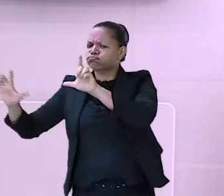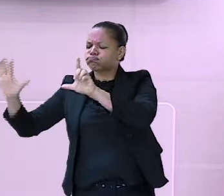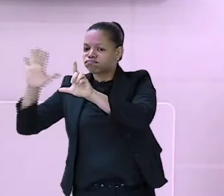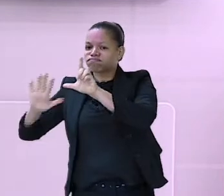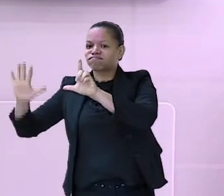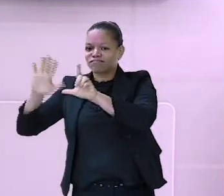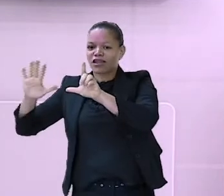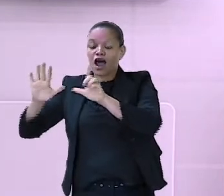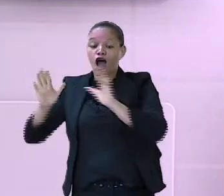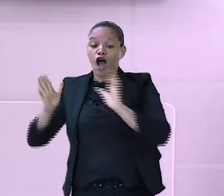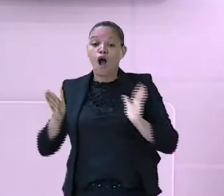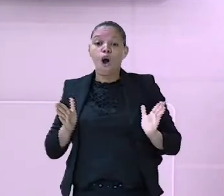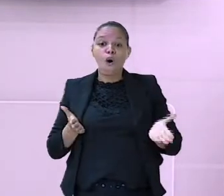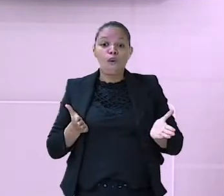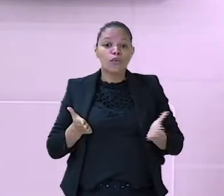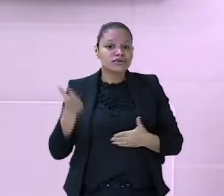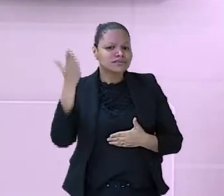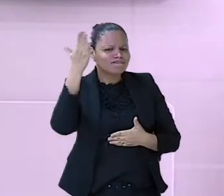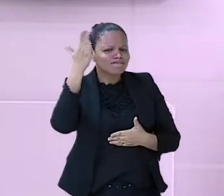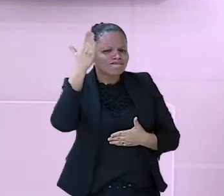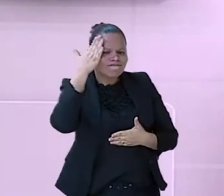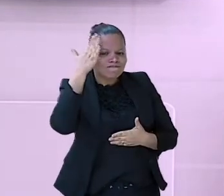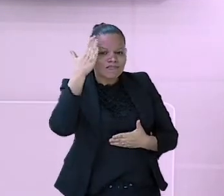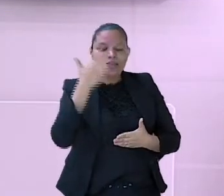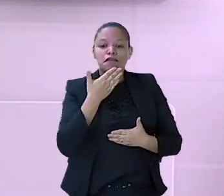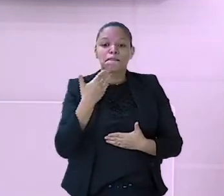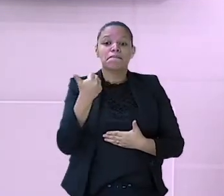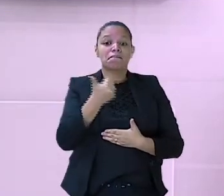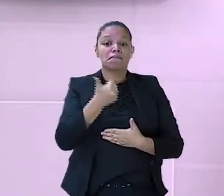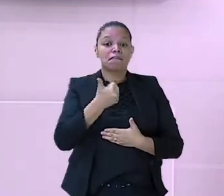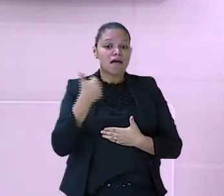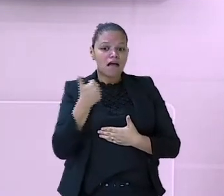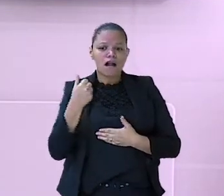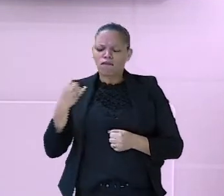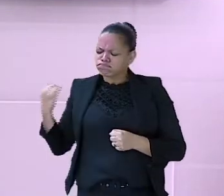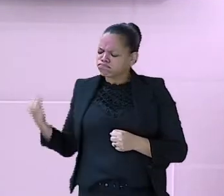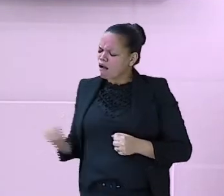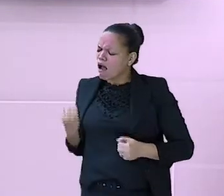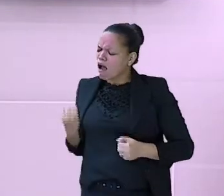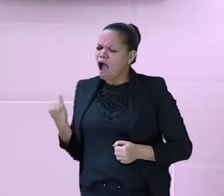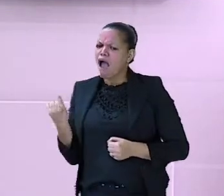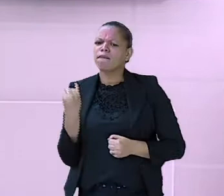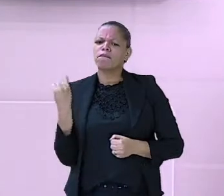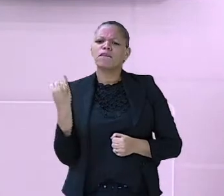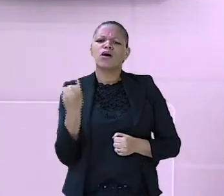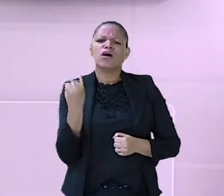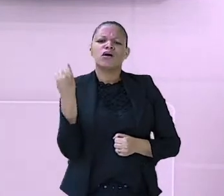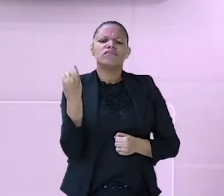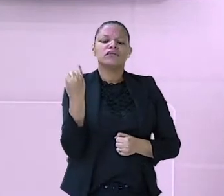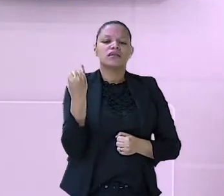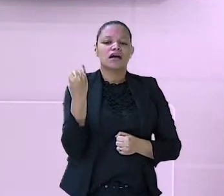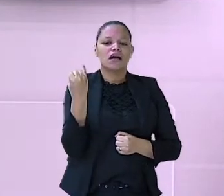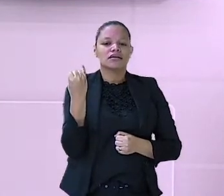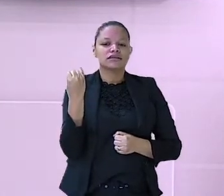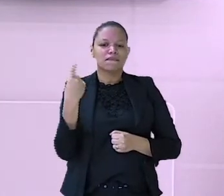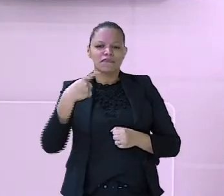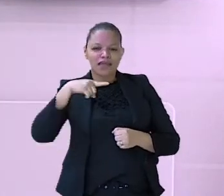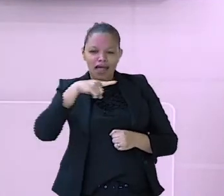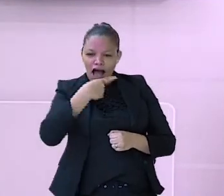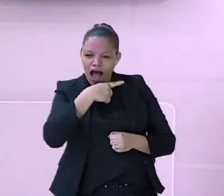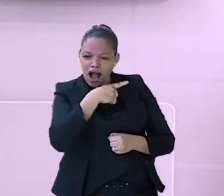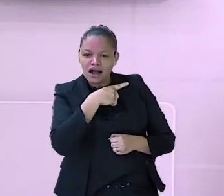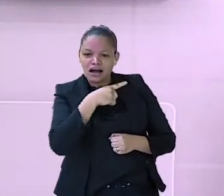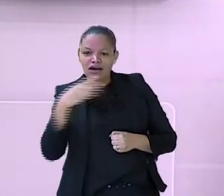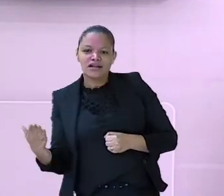compreendam melhor qual foi a importância desse produto agrícola que veio para o Brasil através dos portugueses.